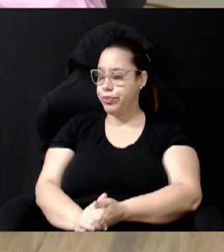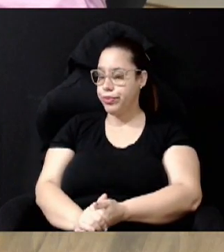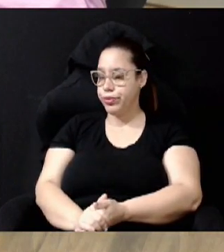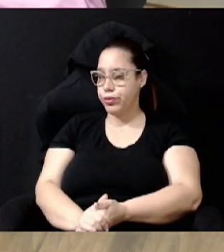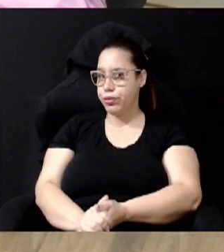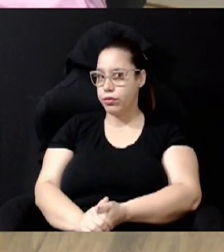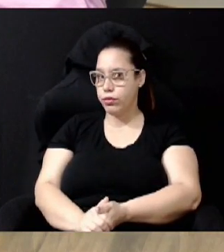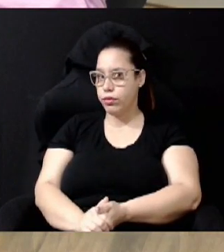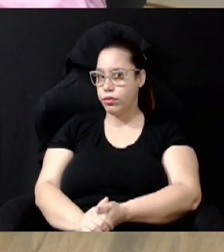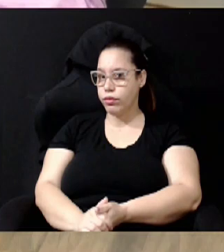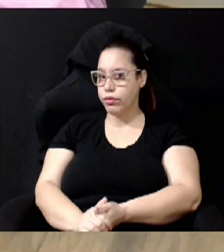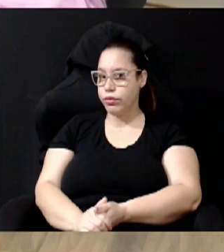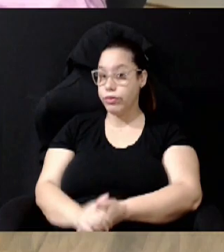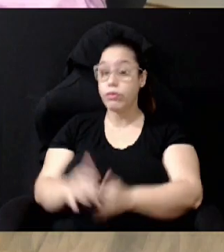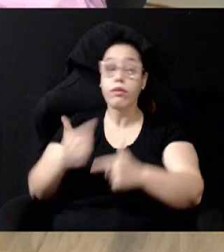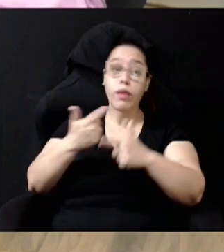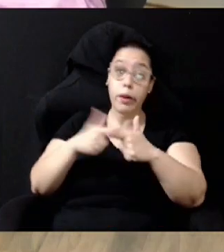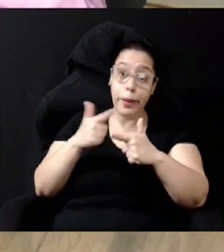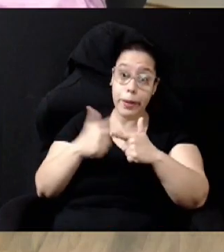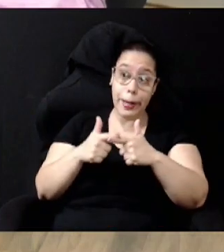o problema é